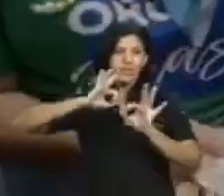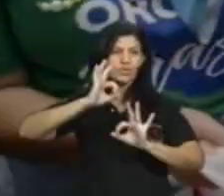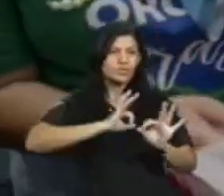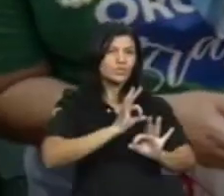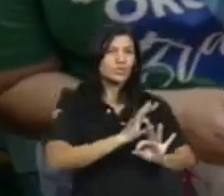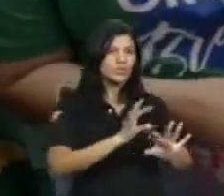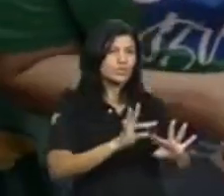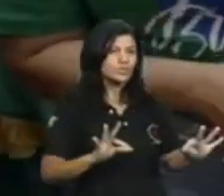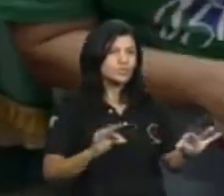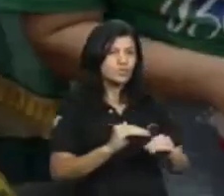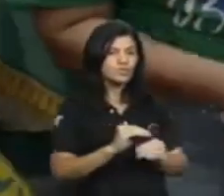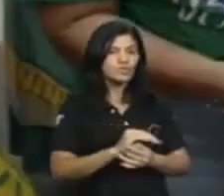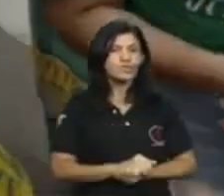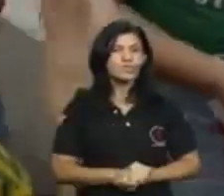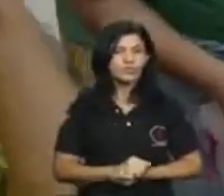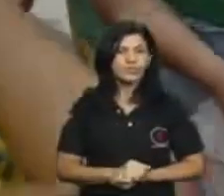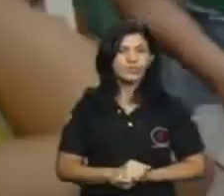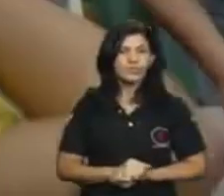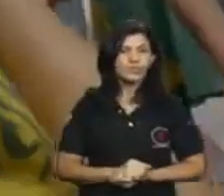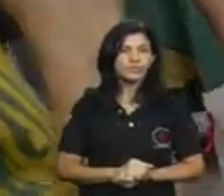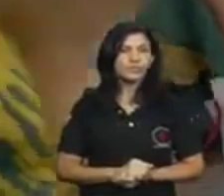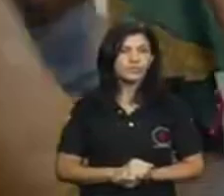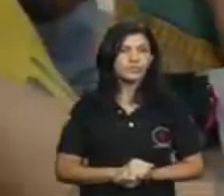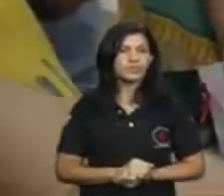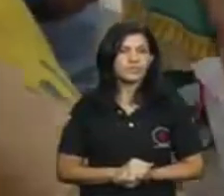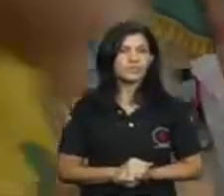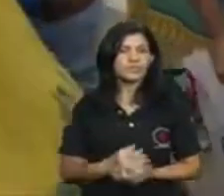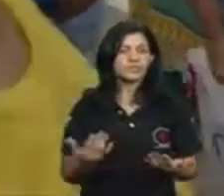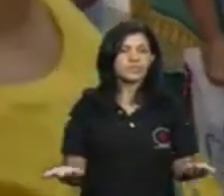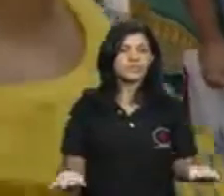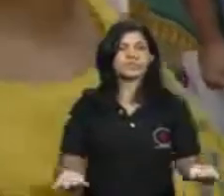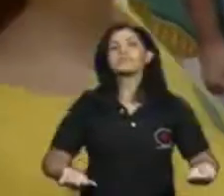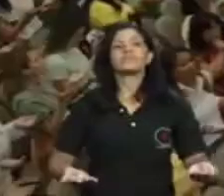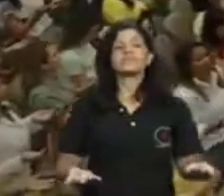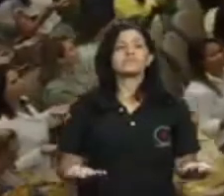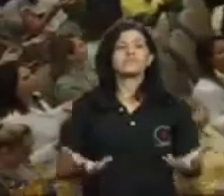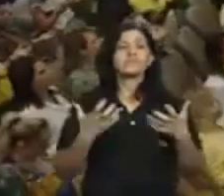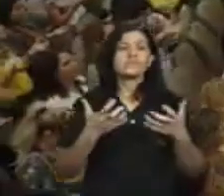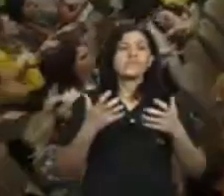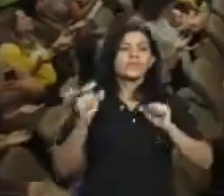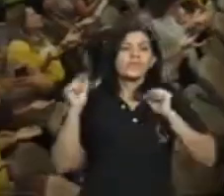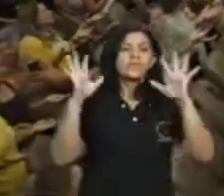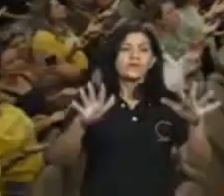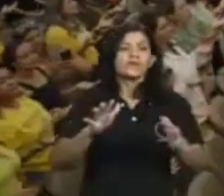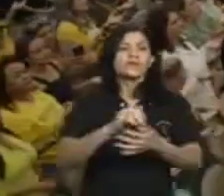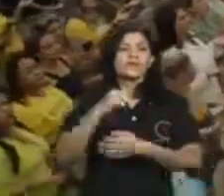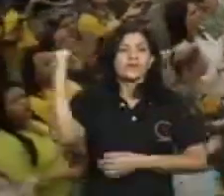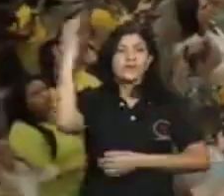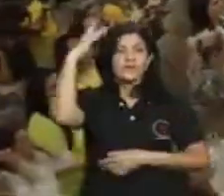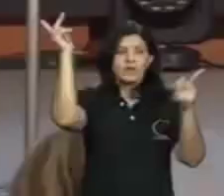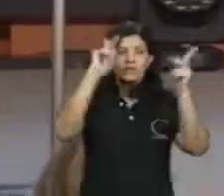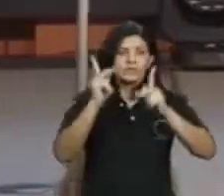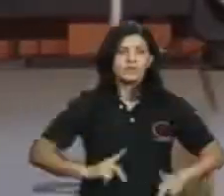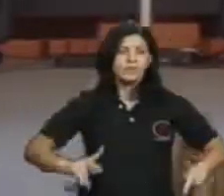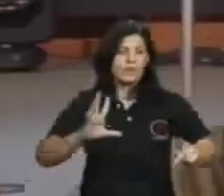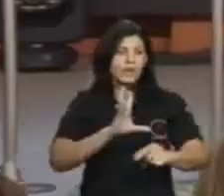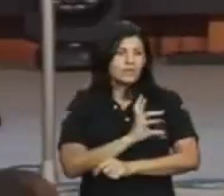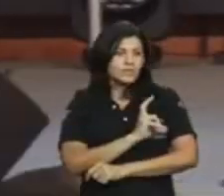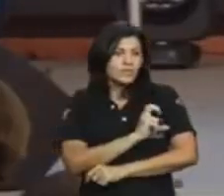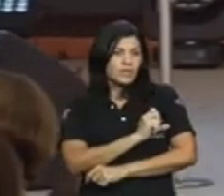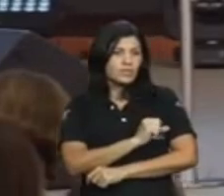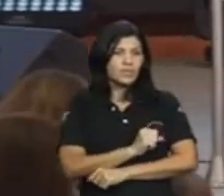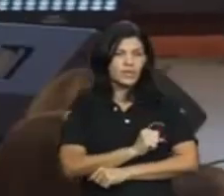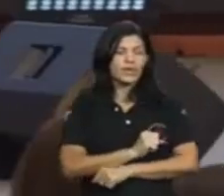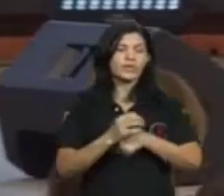as coisas. Faz assim com a sua mão. Eu quero te abençoar. Que a graça, que a paz, que o amor e que